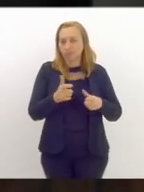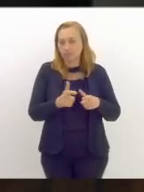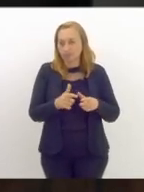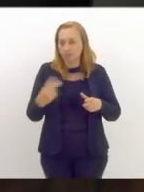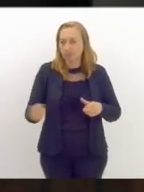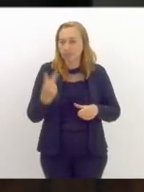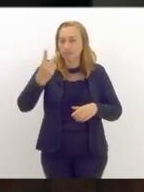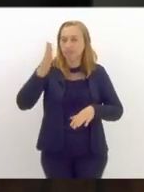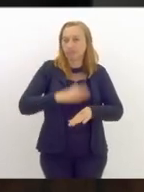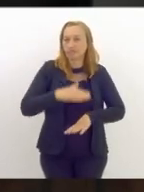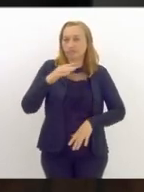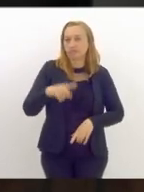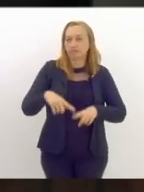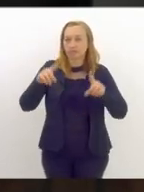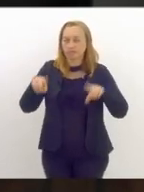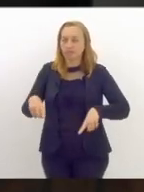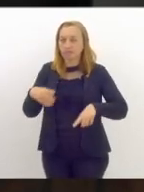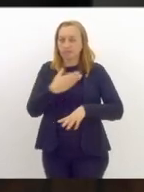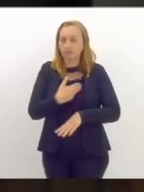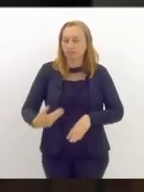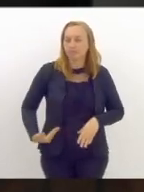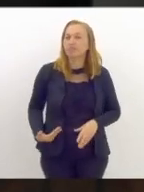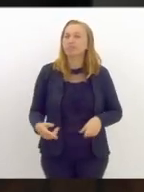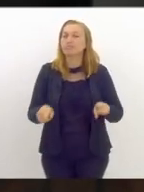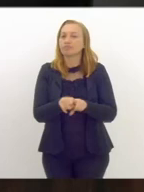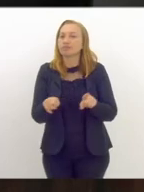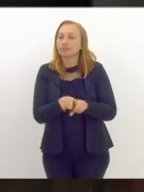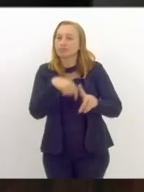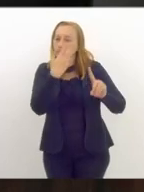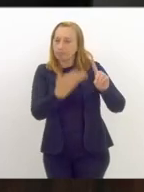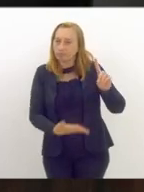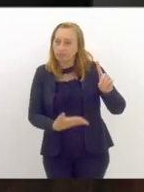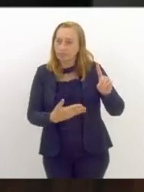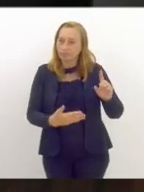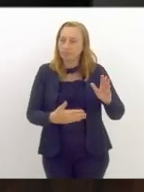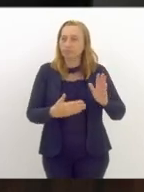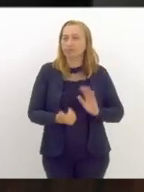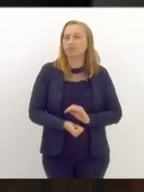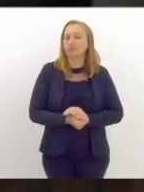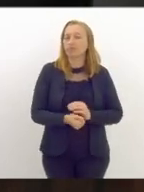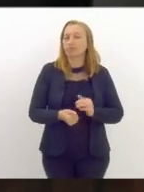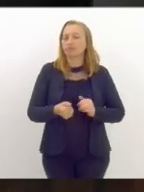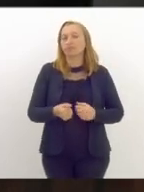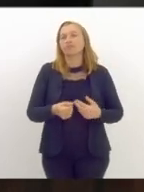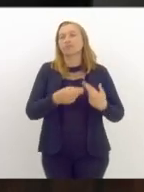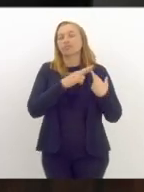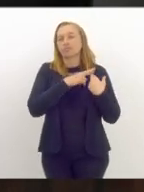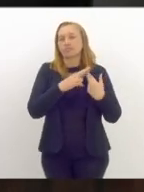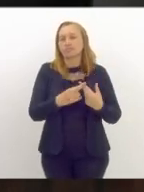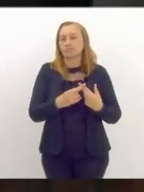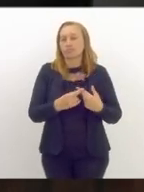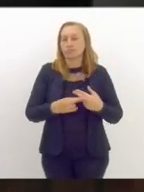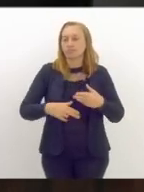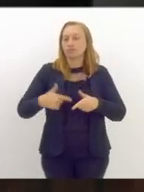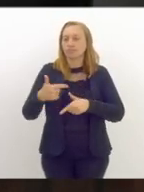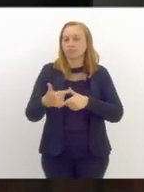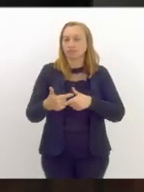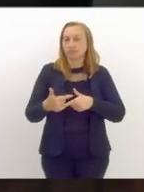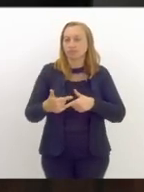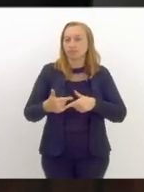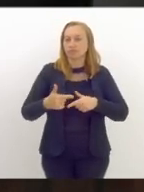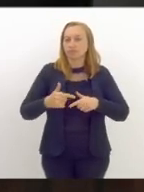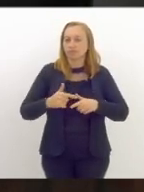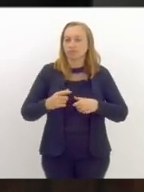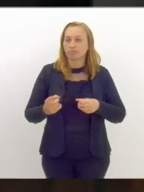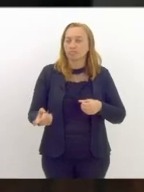o funcionalismo público. Além disso, nosso homenageado tem cumprido significativa missão de resgatar a rede pública de saúde do